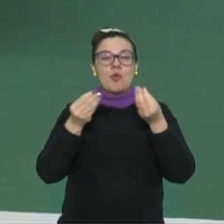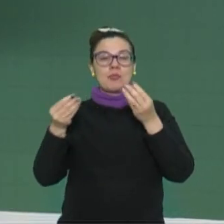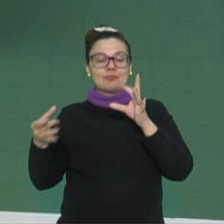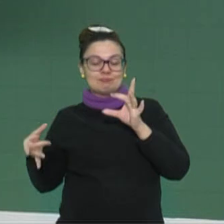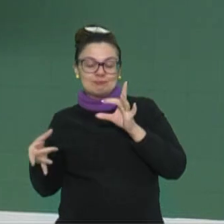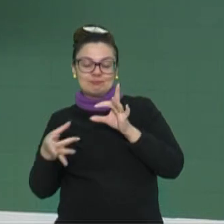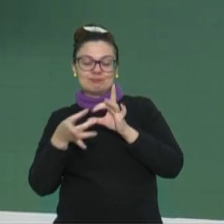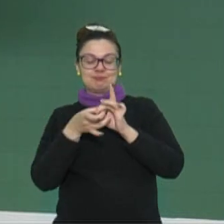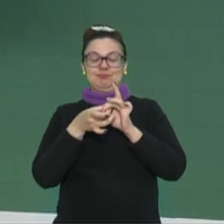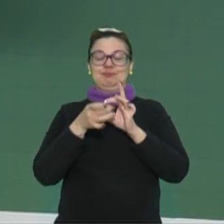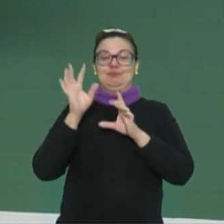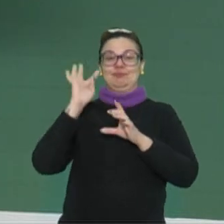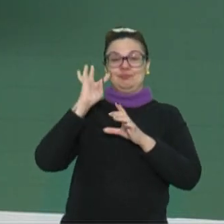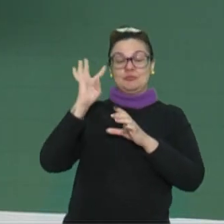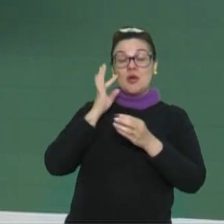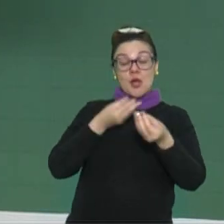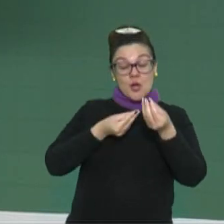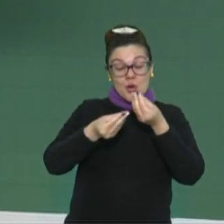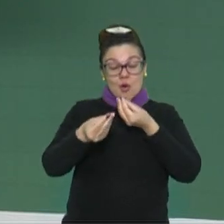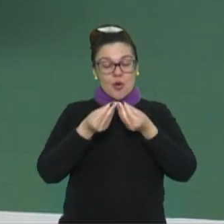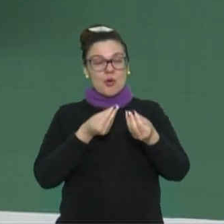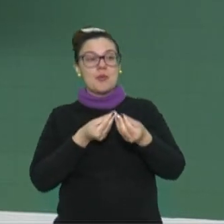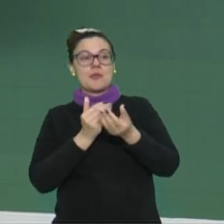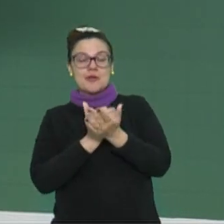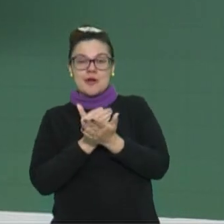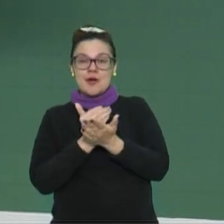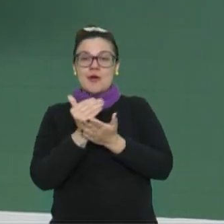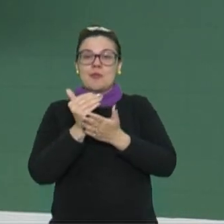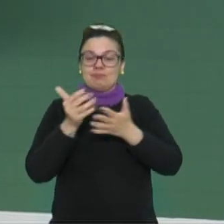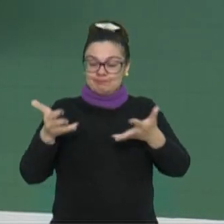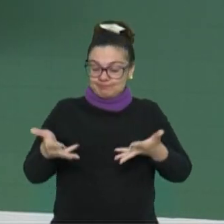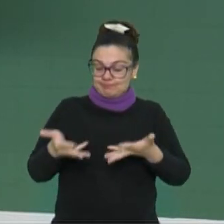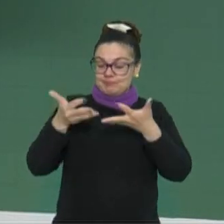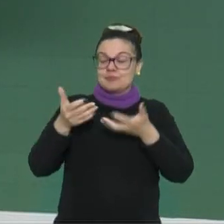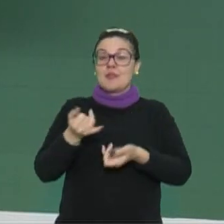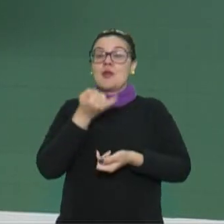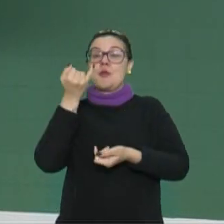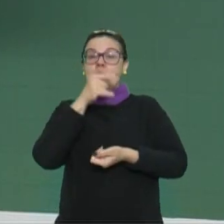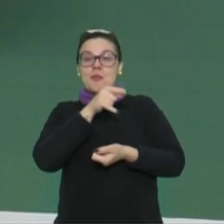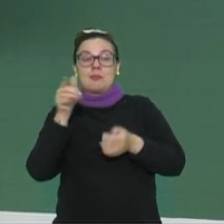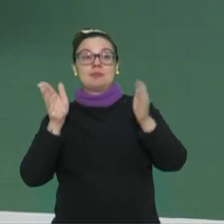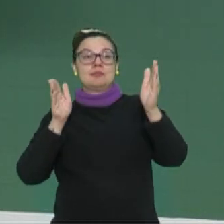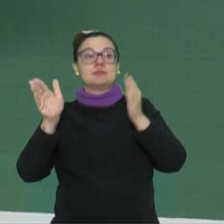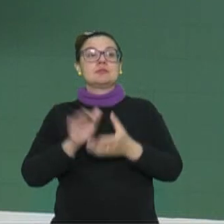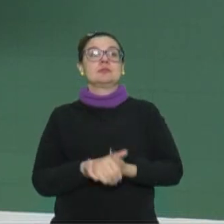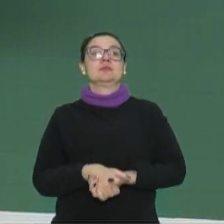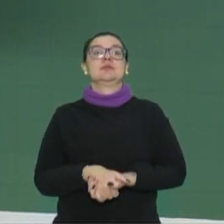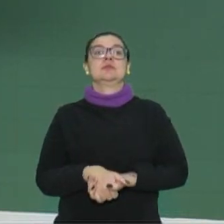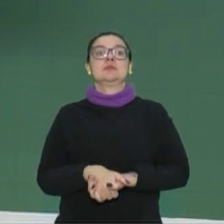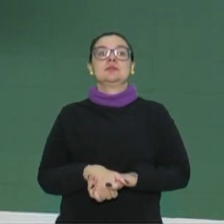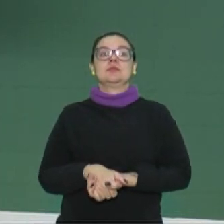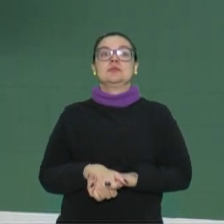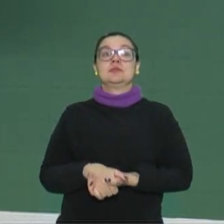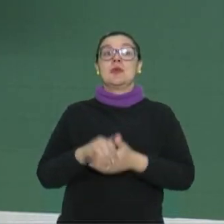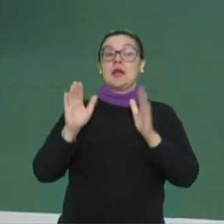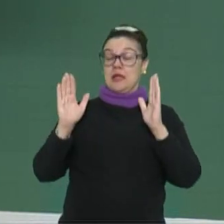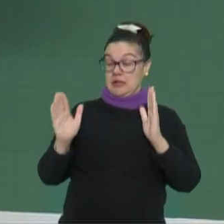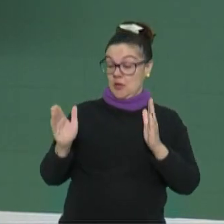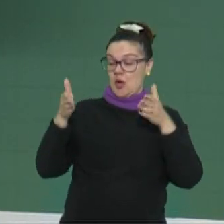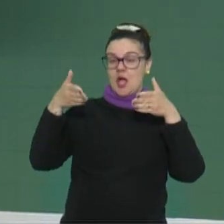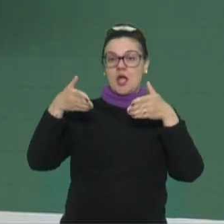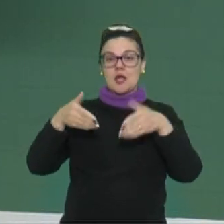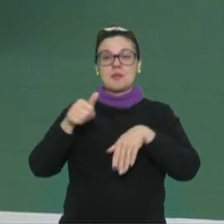assumem nessa reflexão, como isso aí começa a ficar muito importante nesse período. Uma das questões